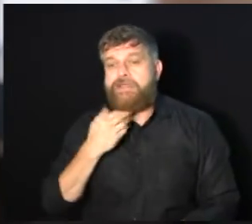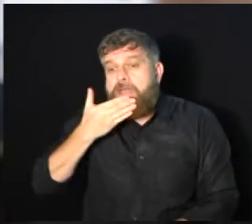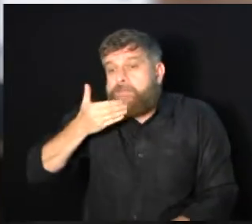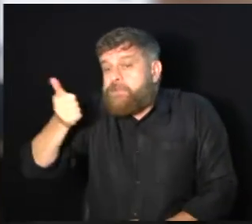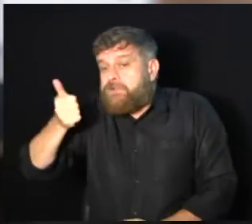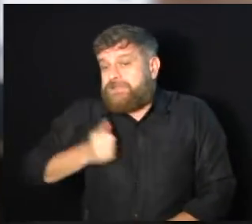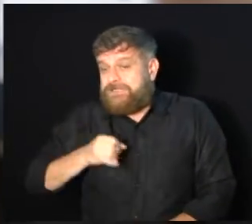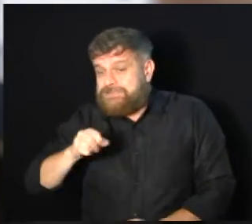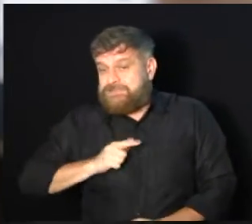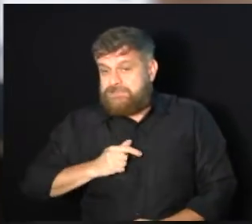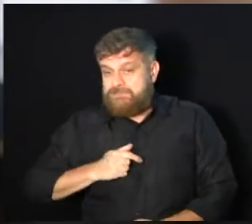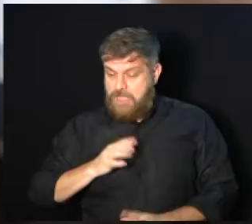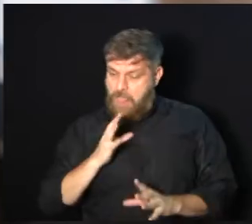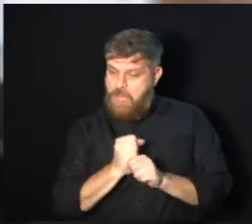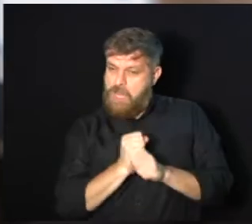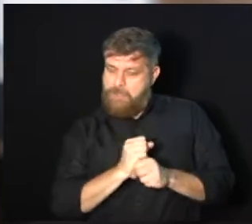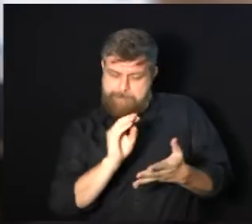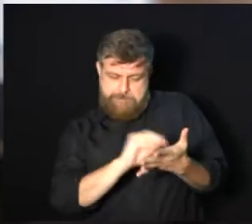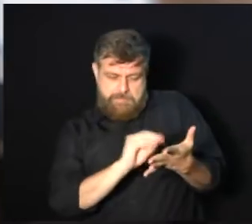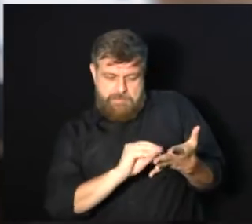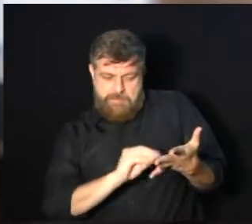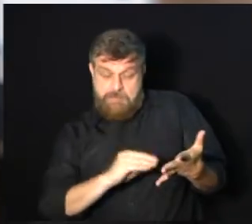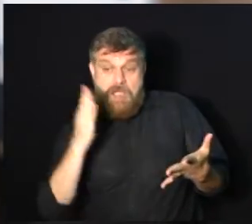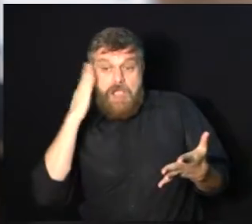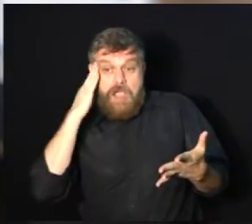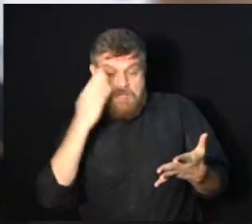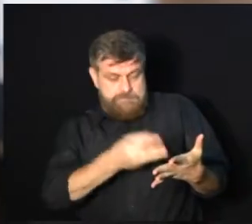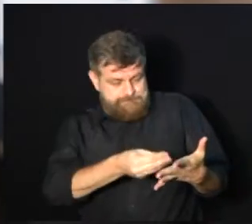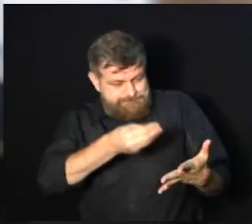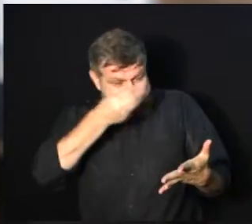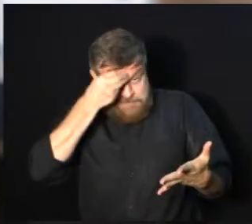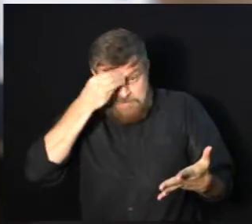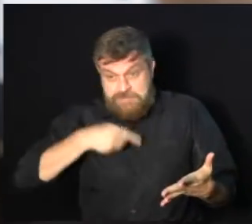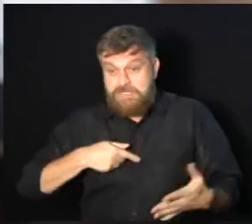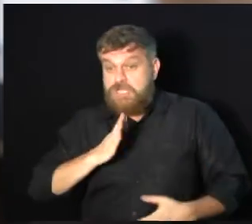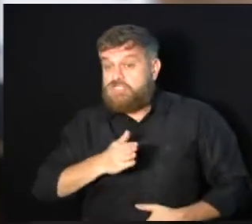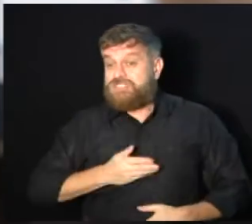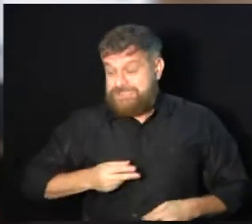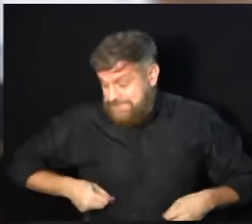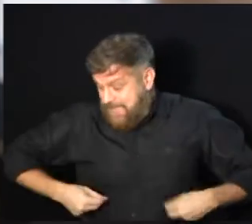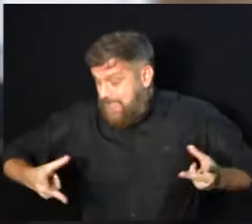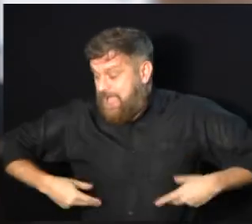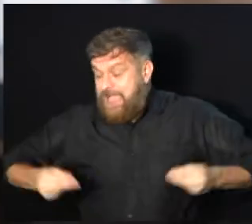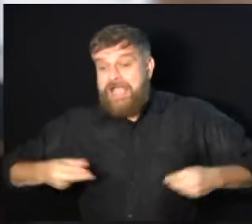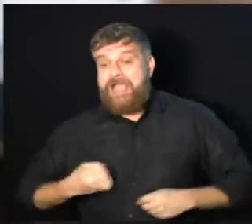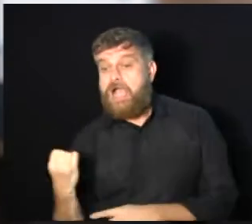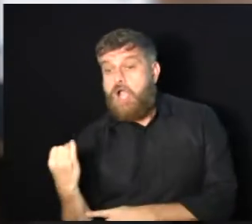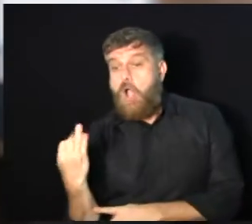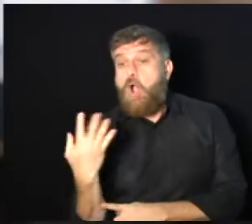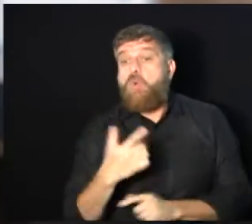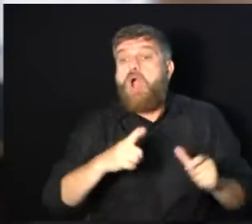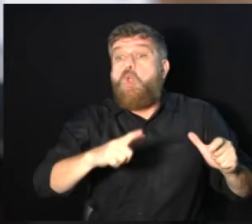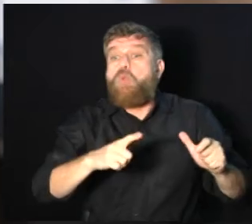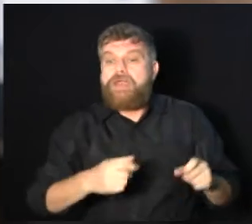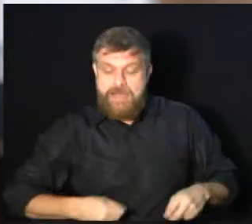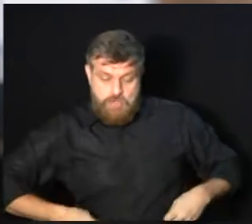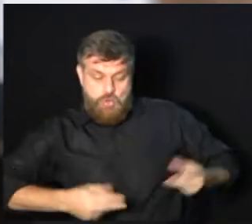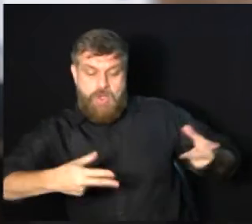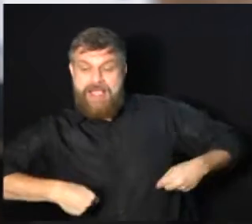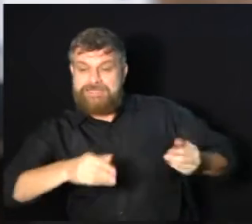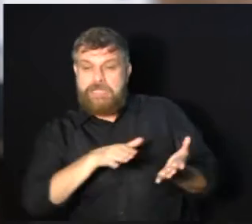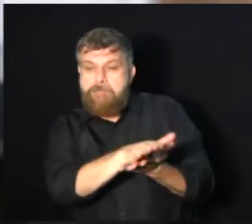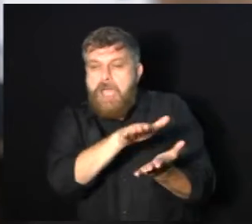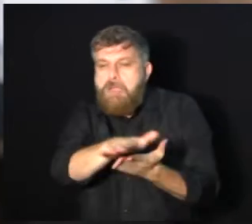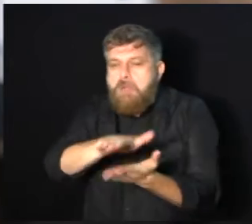melhorar nada que eu não meça. Então, uma vez que eu medi, eu sei o quanto eu estou gastando, onde eu estou gastando, o